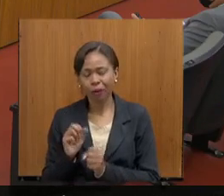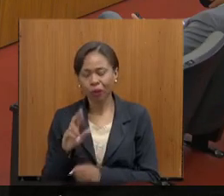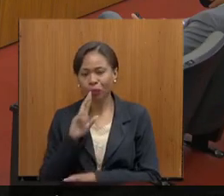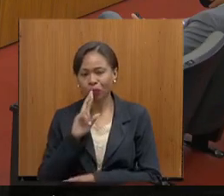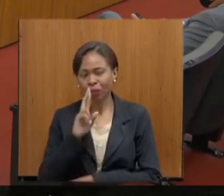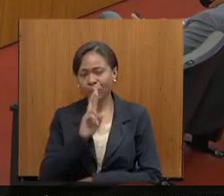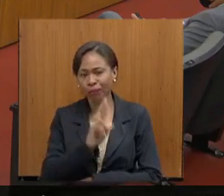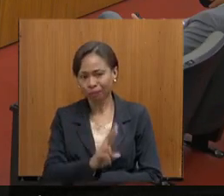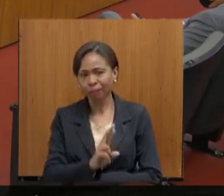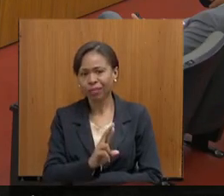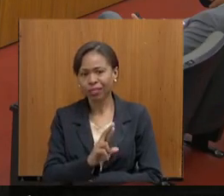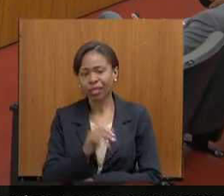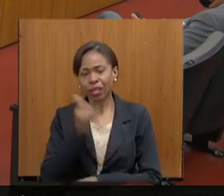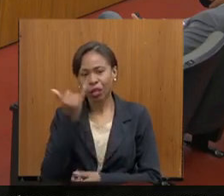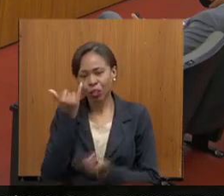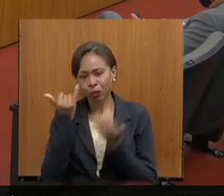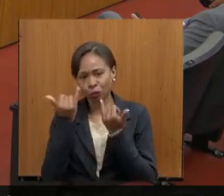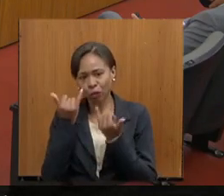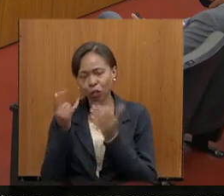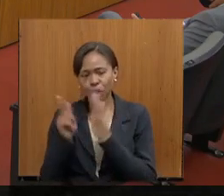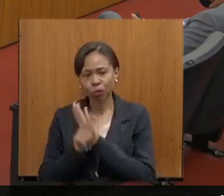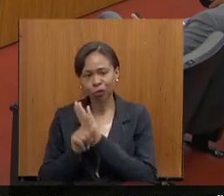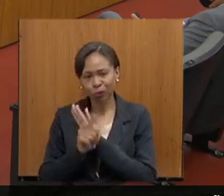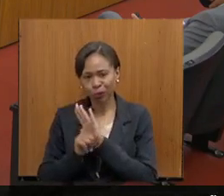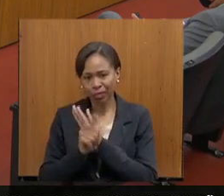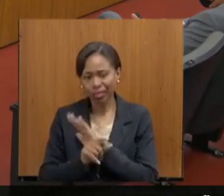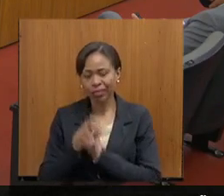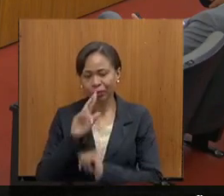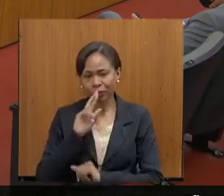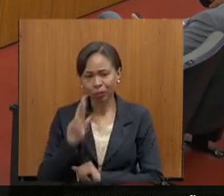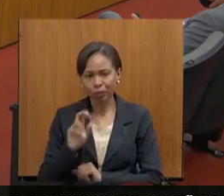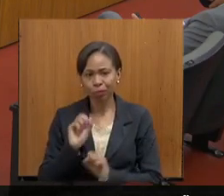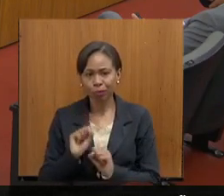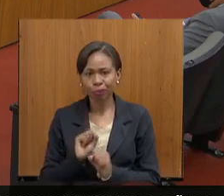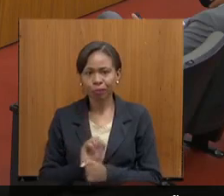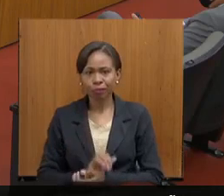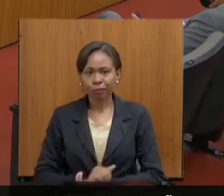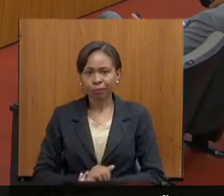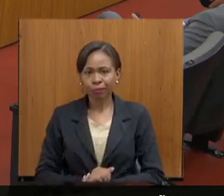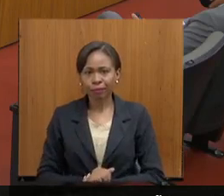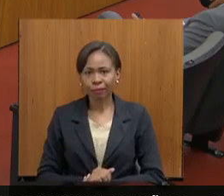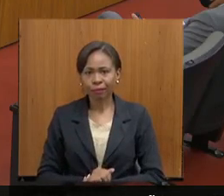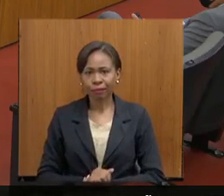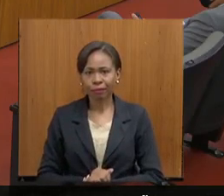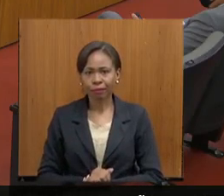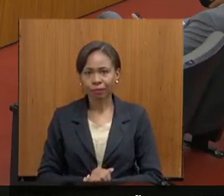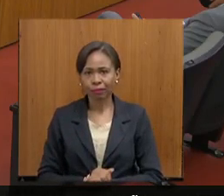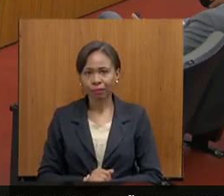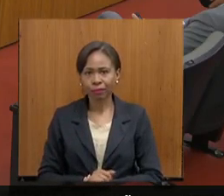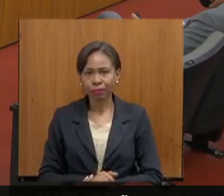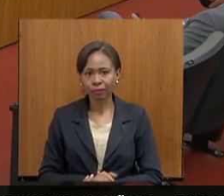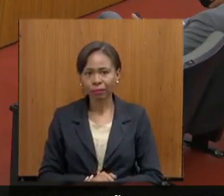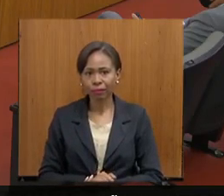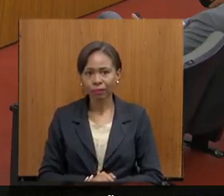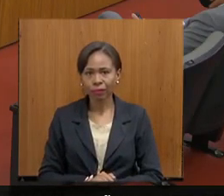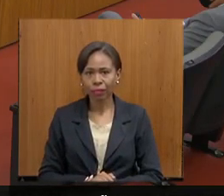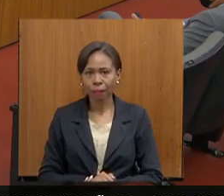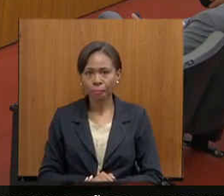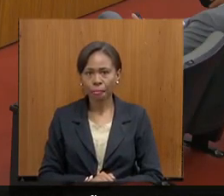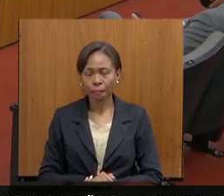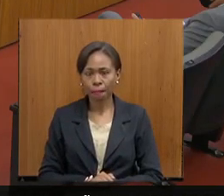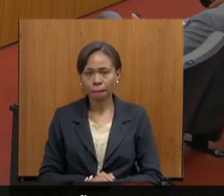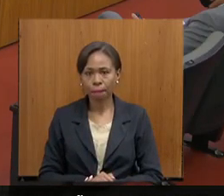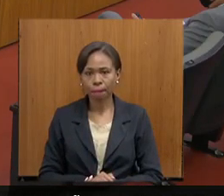questionamentos as informações aqui levantadas pelos deputados Rio Pereira E aí